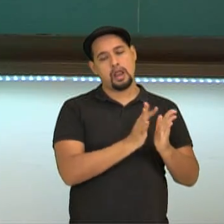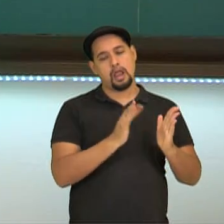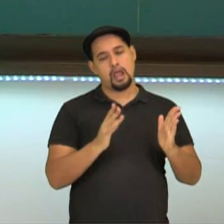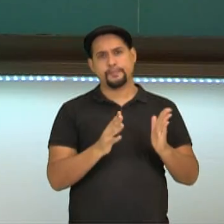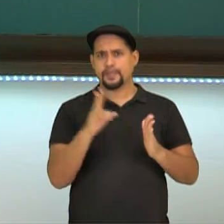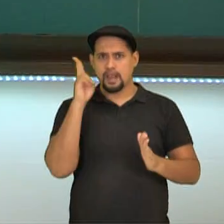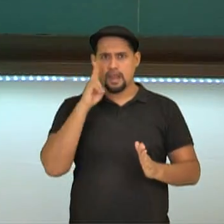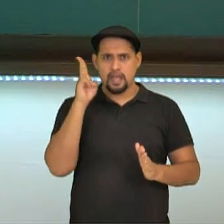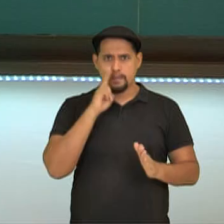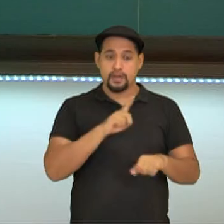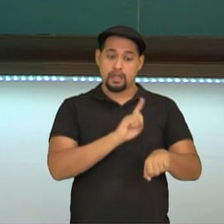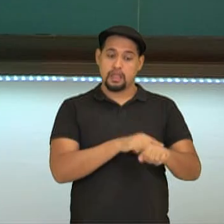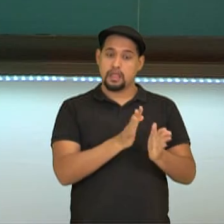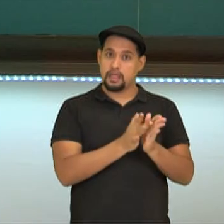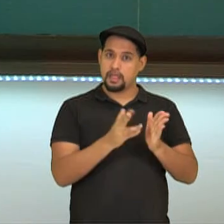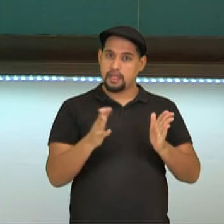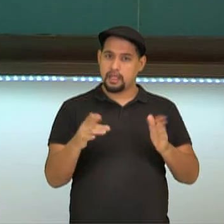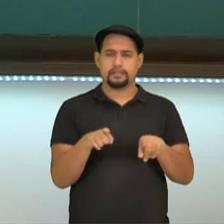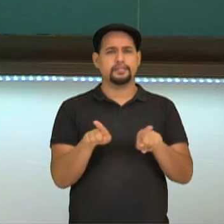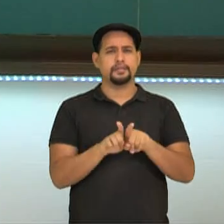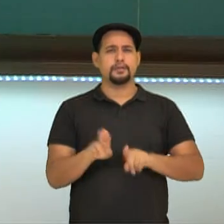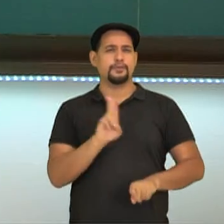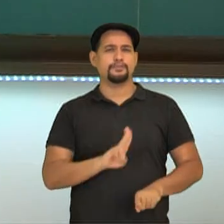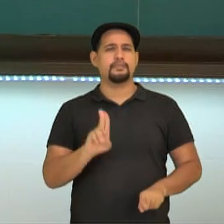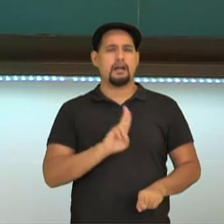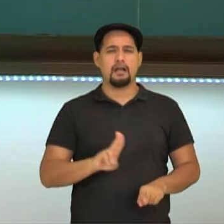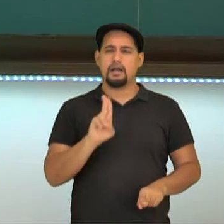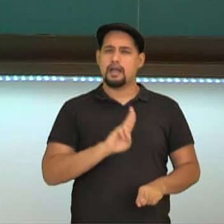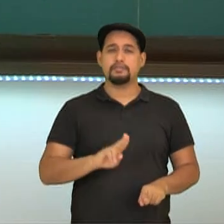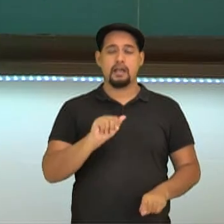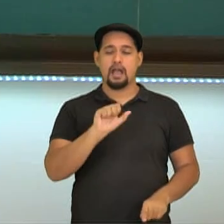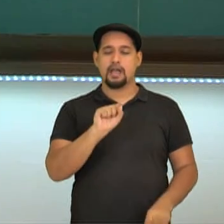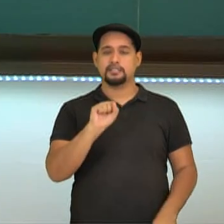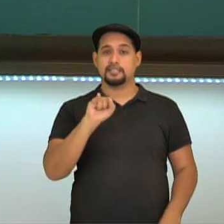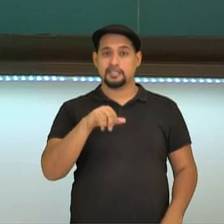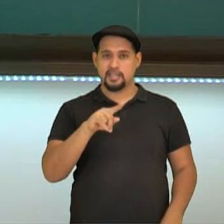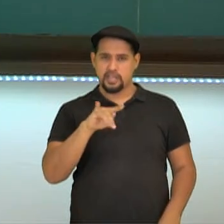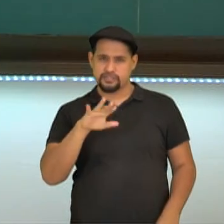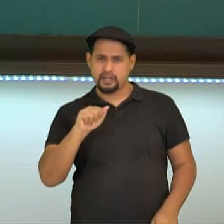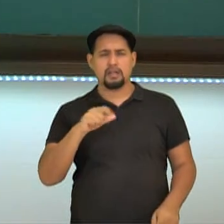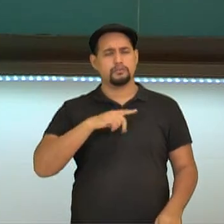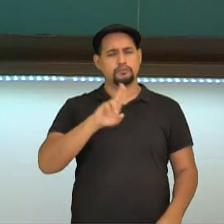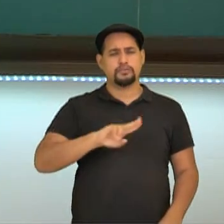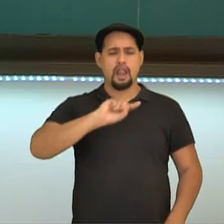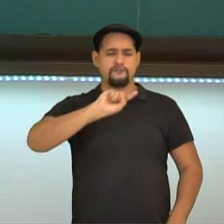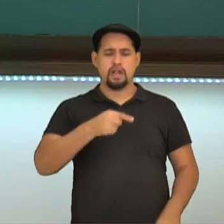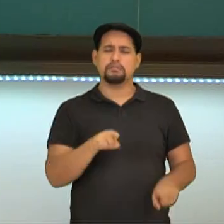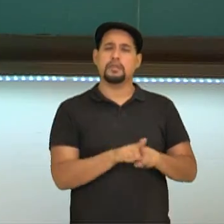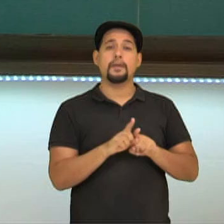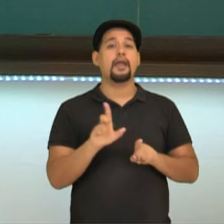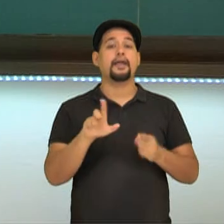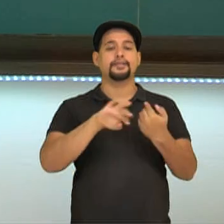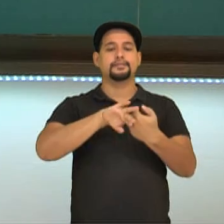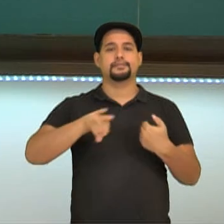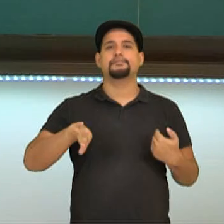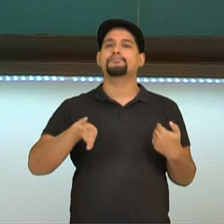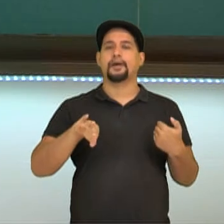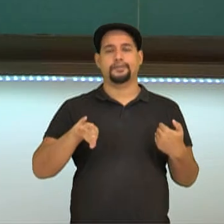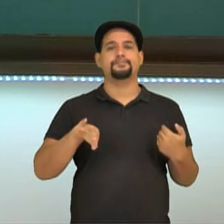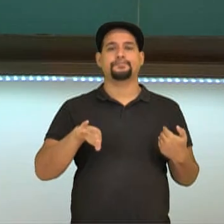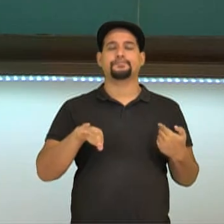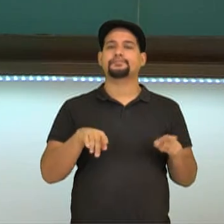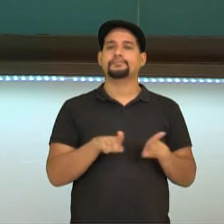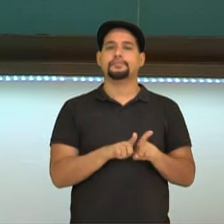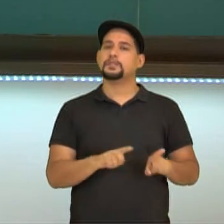Lembra? Separar as orações coordenadas, as cinéticas, que já utilizam vírgulas. Então aqui ele separou as